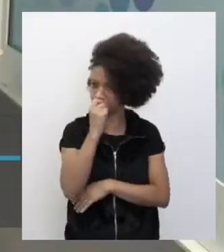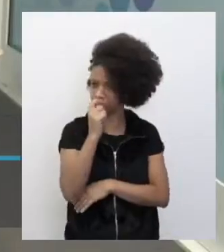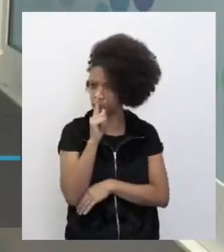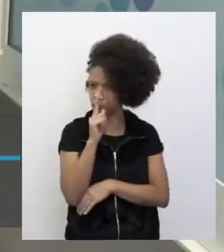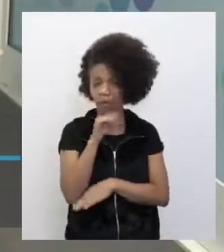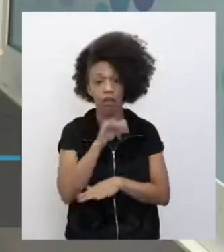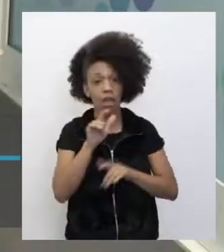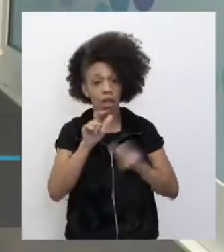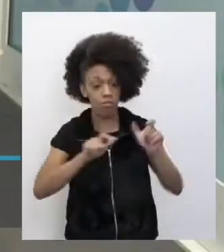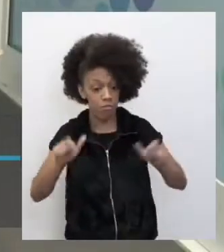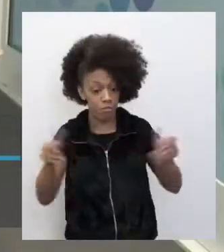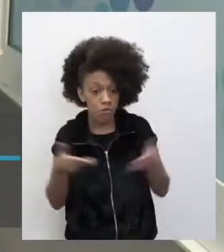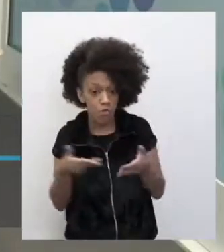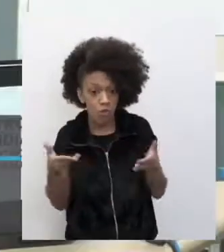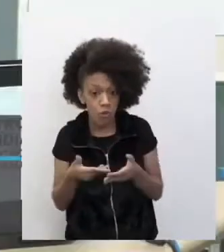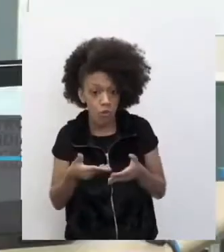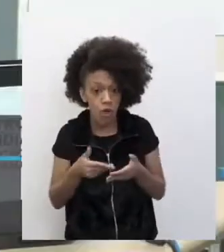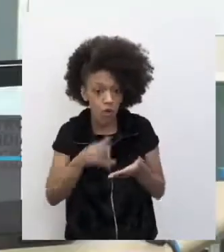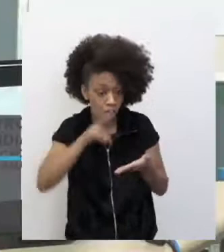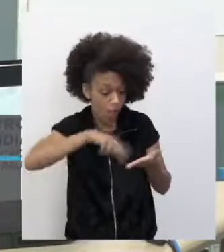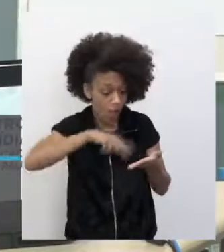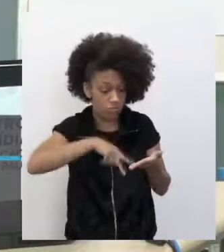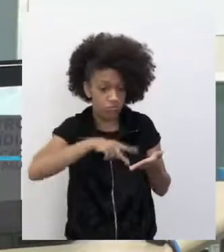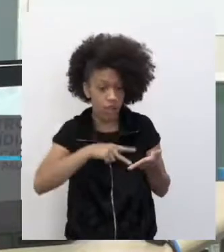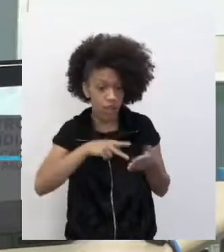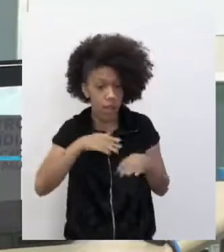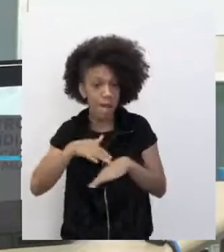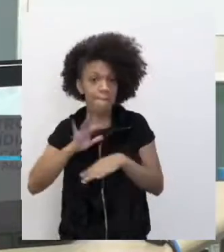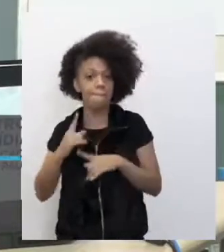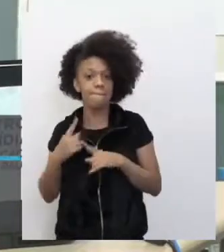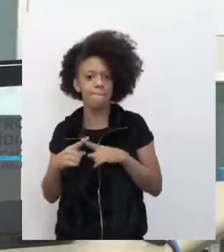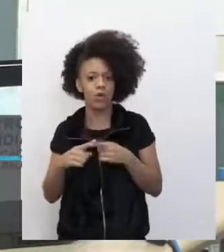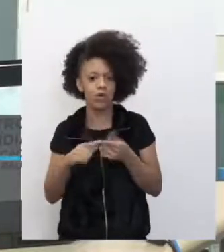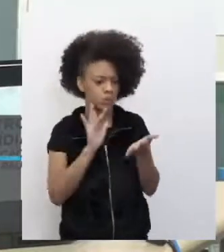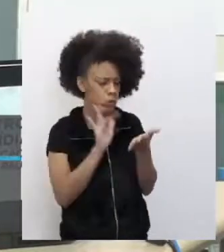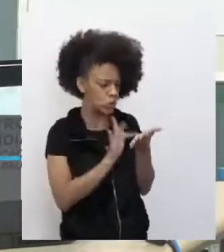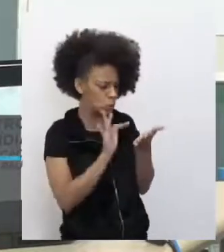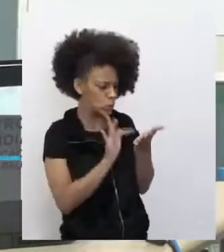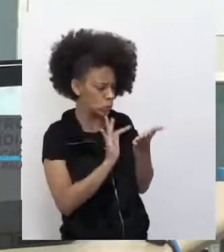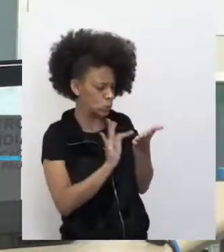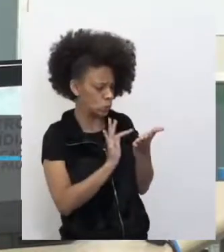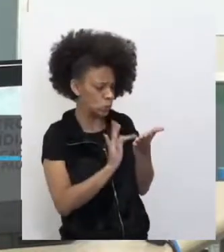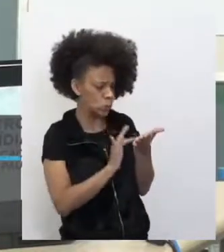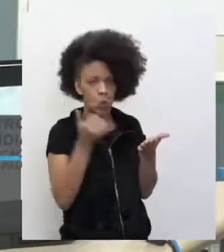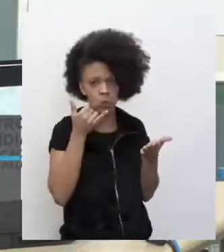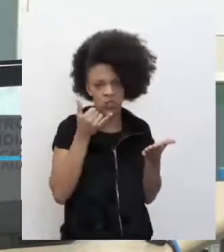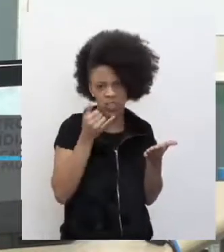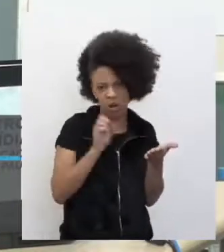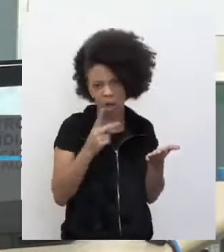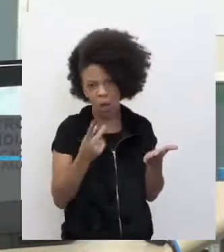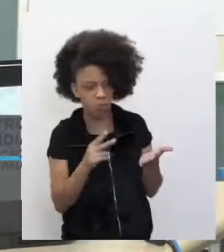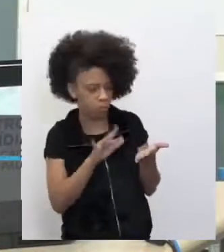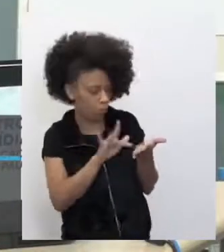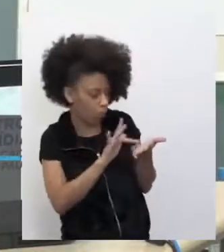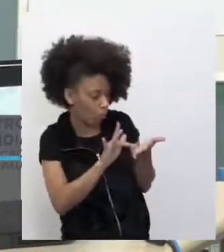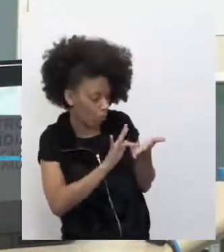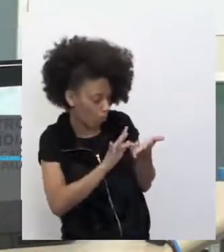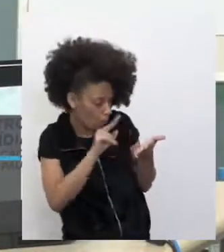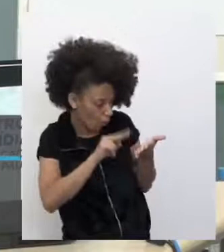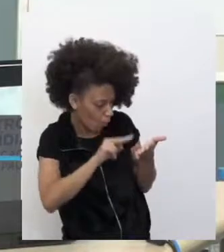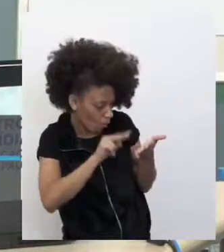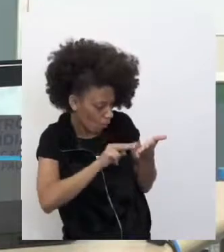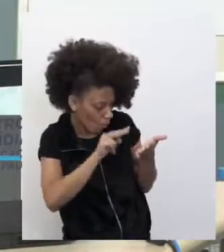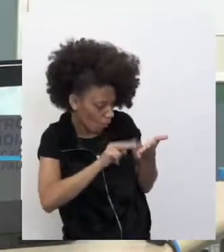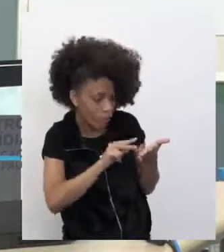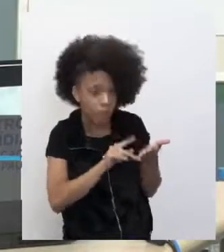agora, eles são tão leitores quanto a nossa, às vezes até mais, porque eles ficam lá o dia inteiro no celular, eles leem muito. A